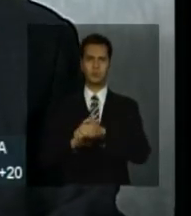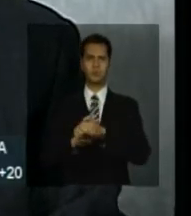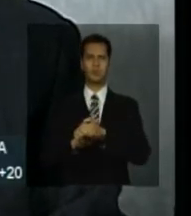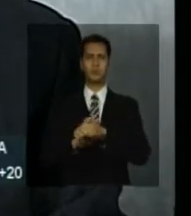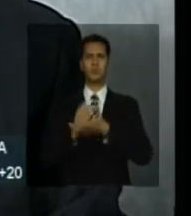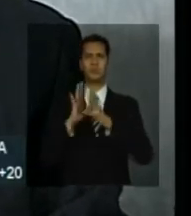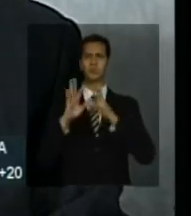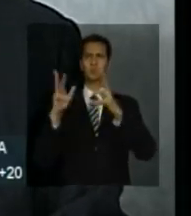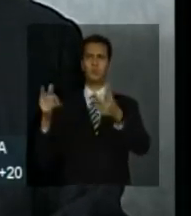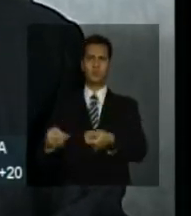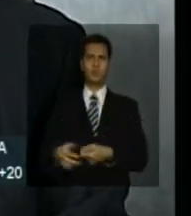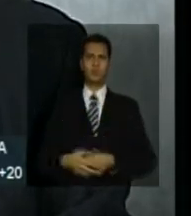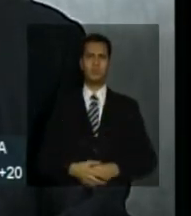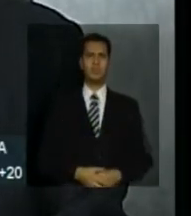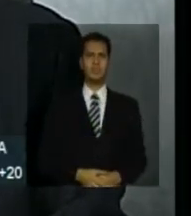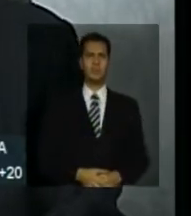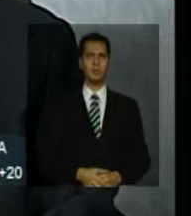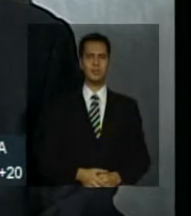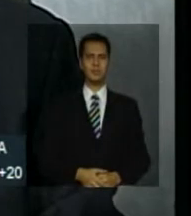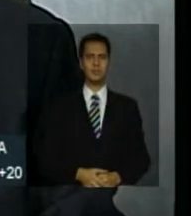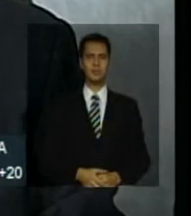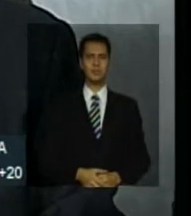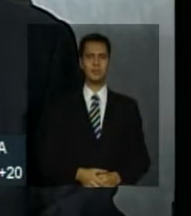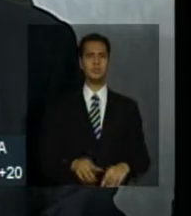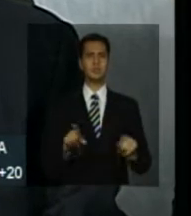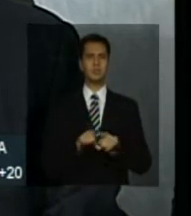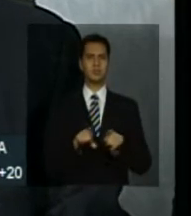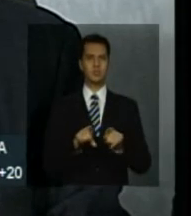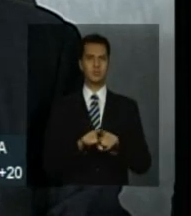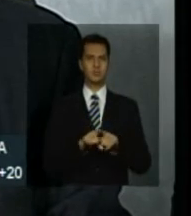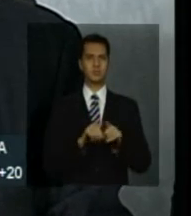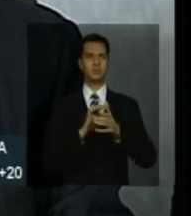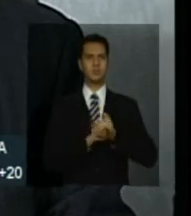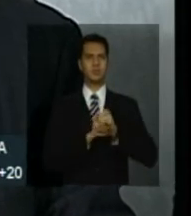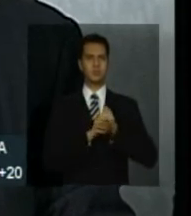todos agradecer muito aos Senhores da Imprensa